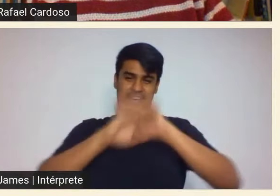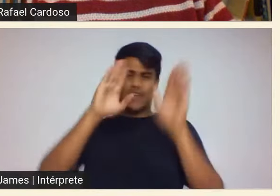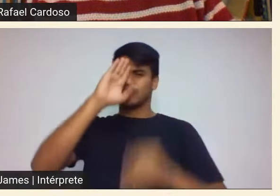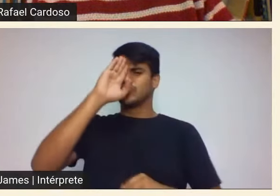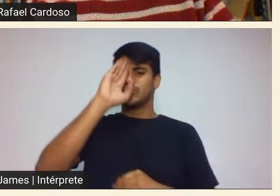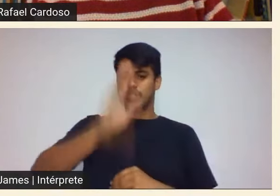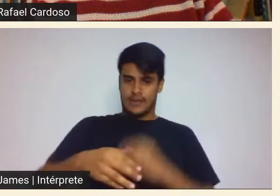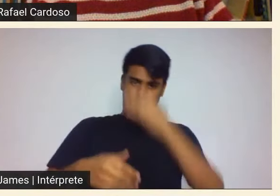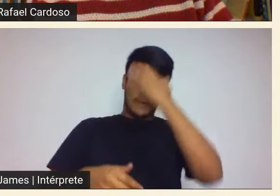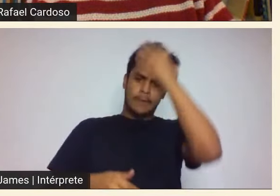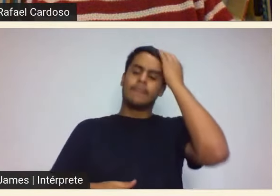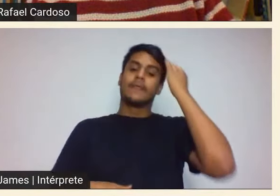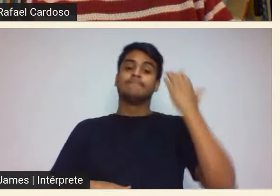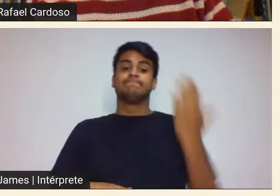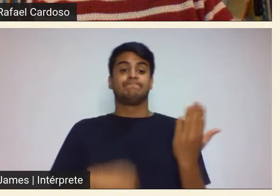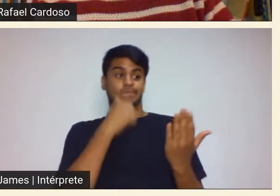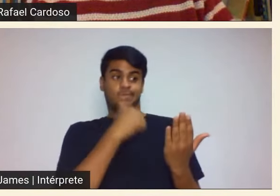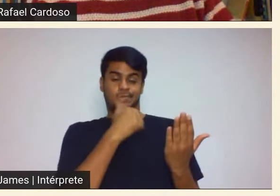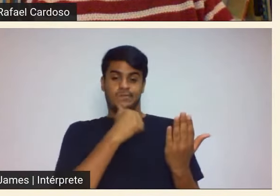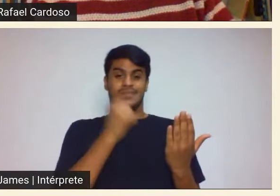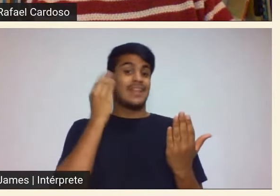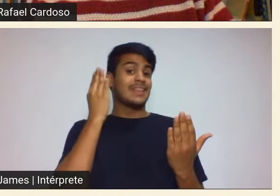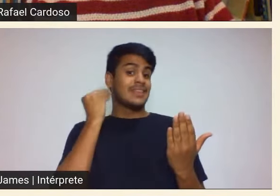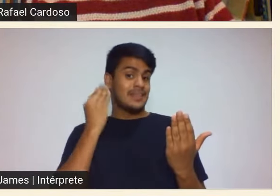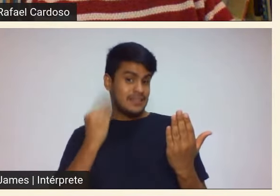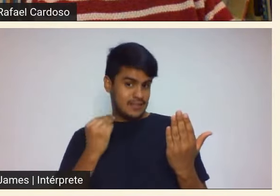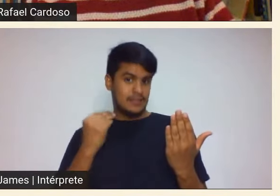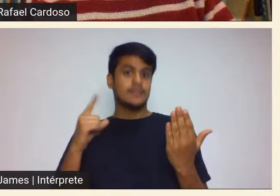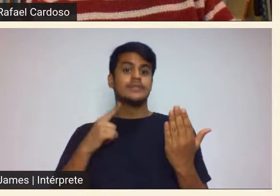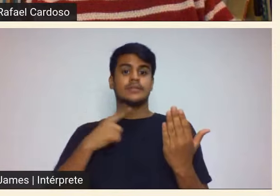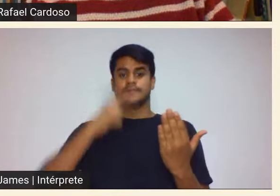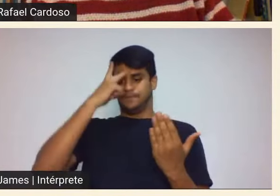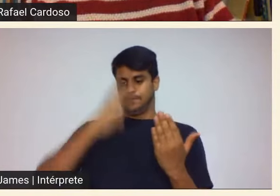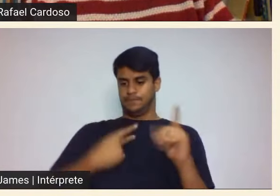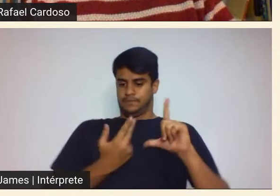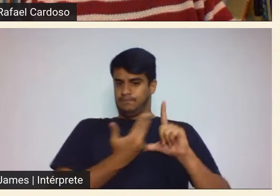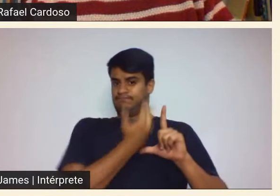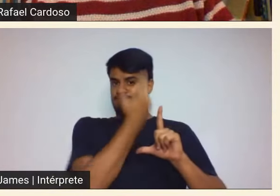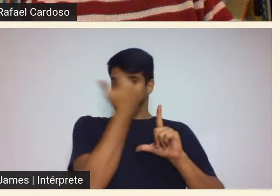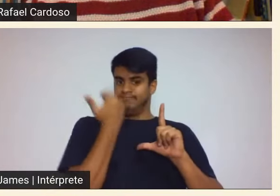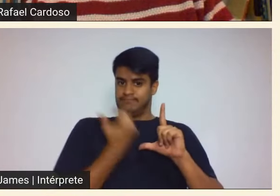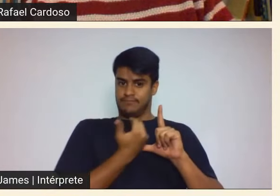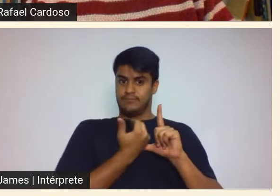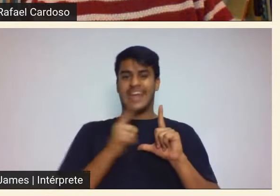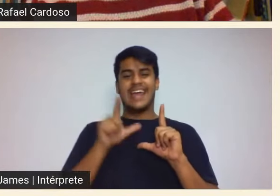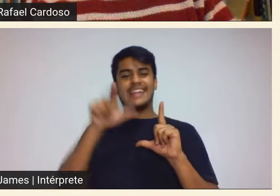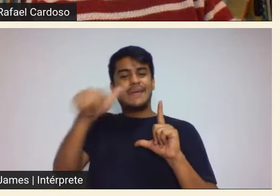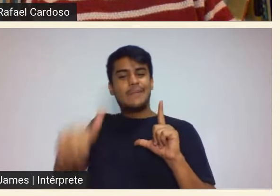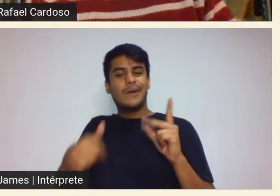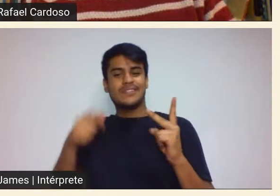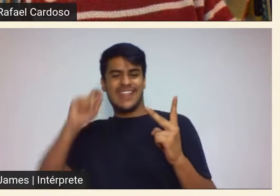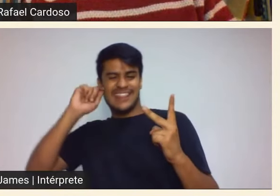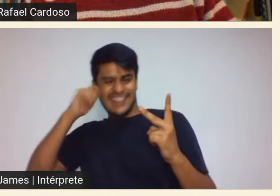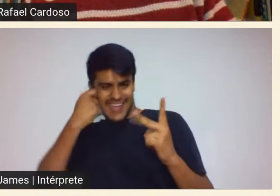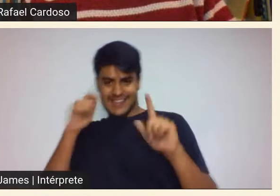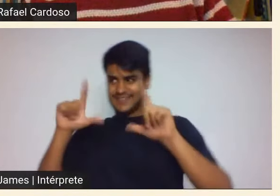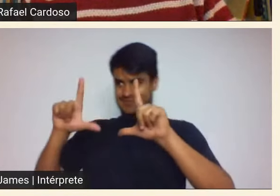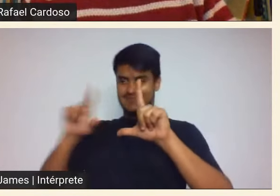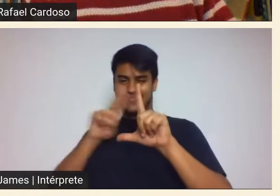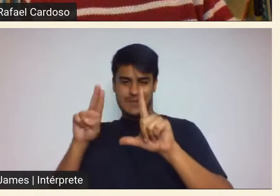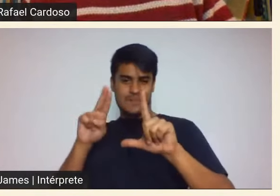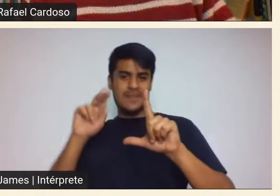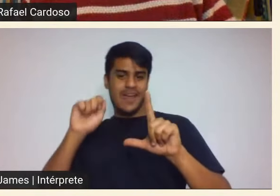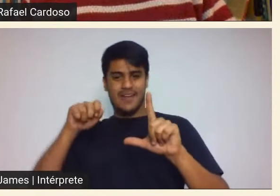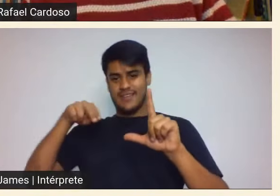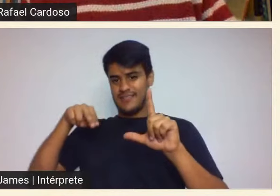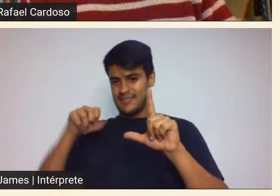Então, quando a Tarsila faz o seu autorretrato e depois pinta a negra, fica presente para mim